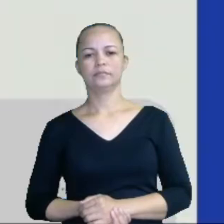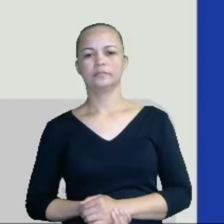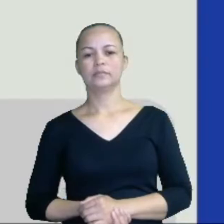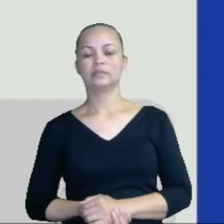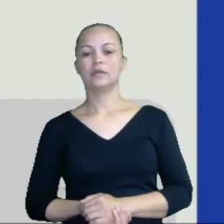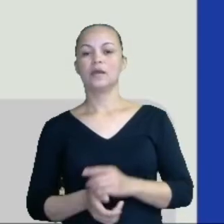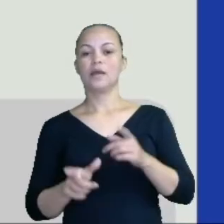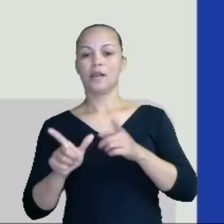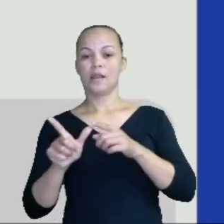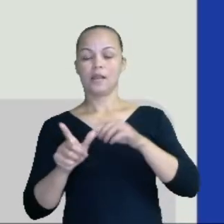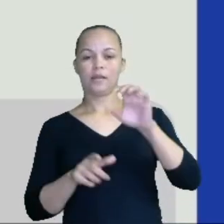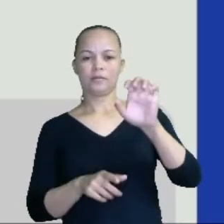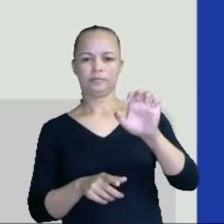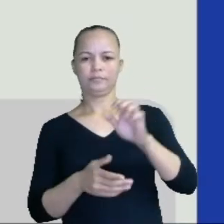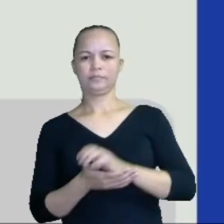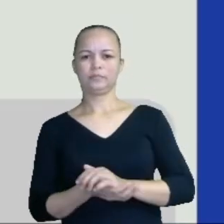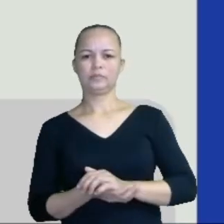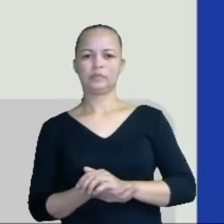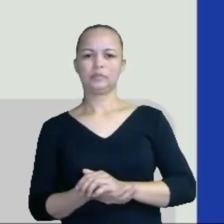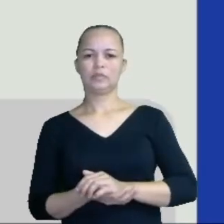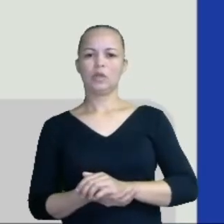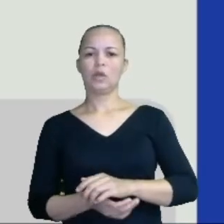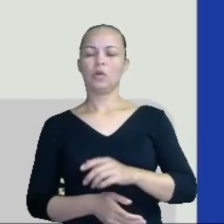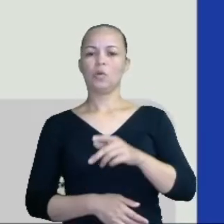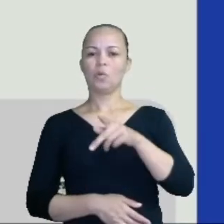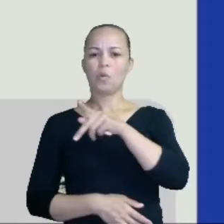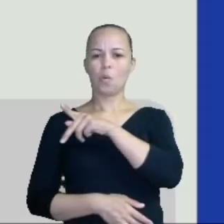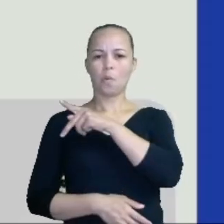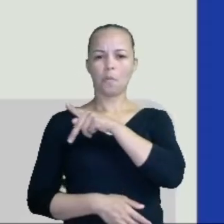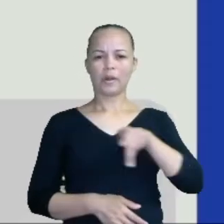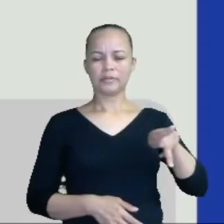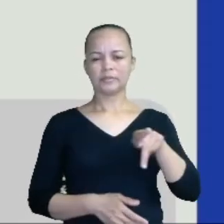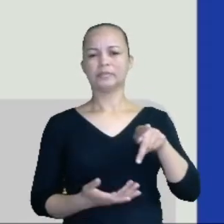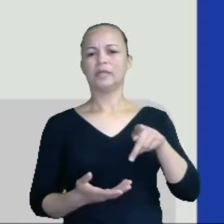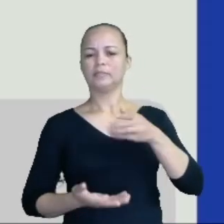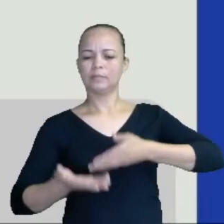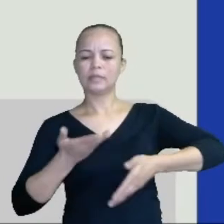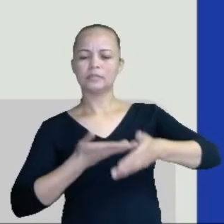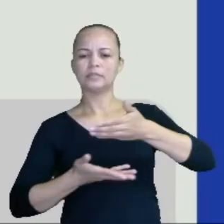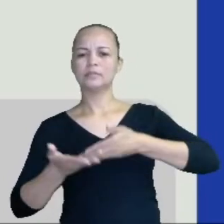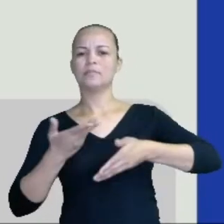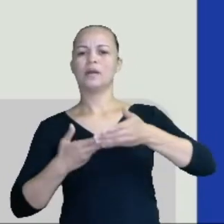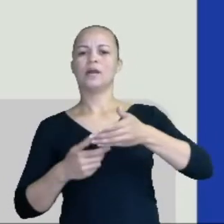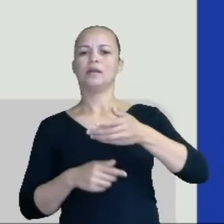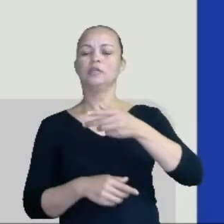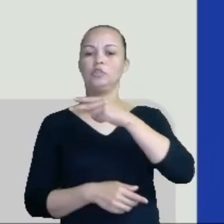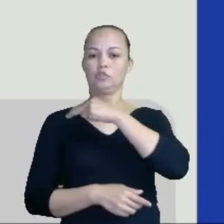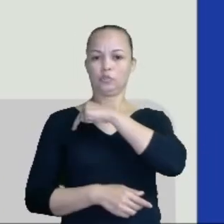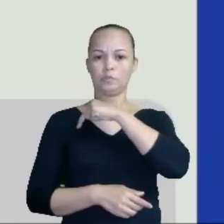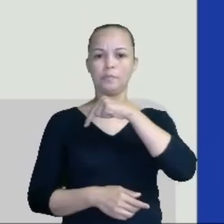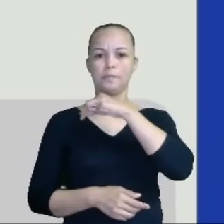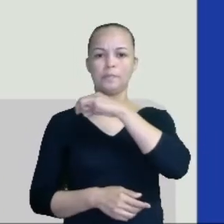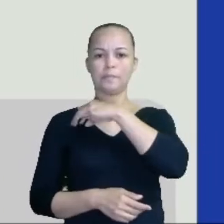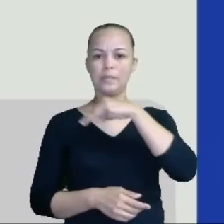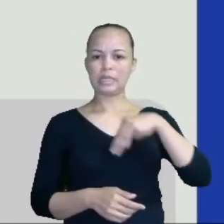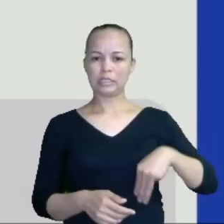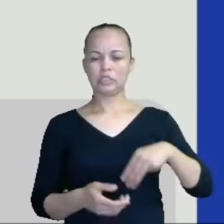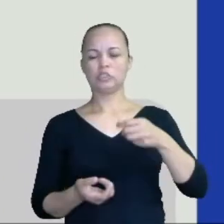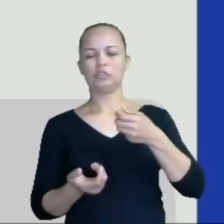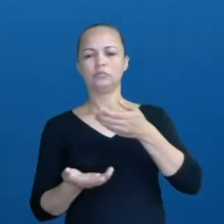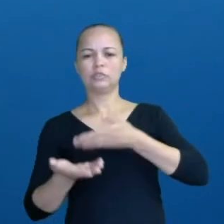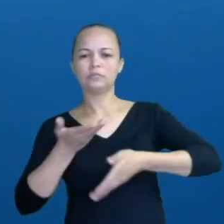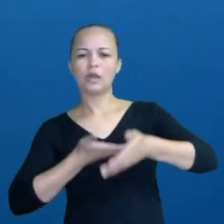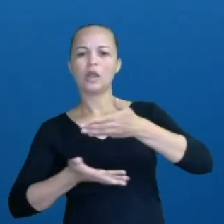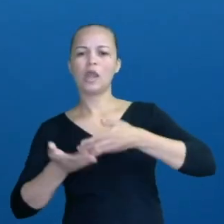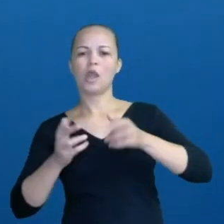Letra E. O presidente e seus ministros participaram de uma reunião. Percebam que esse sujeito ele é formado